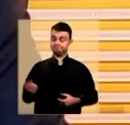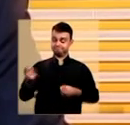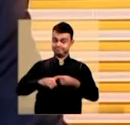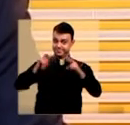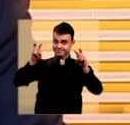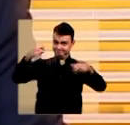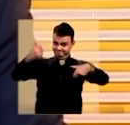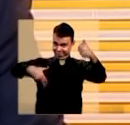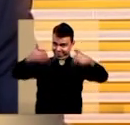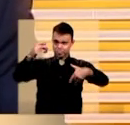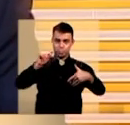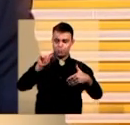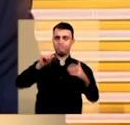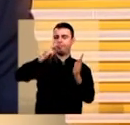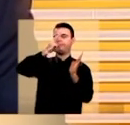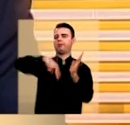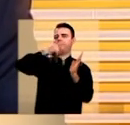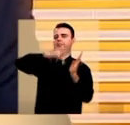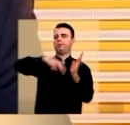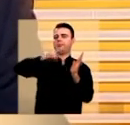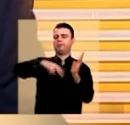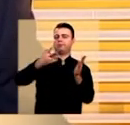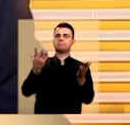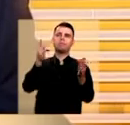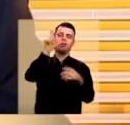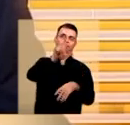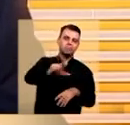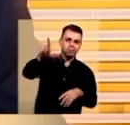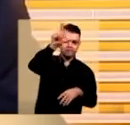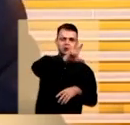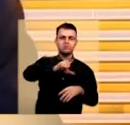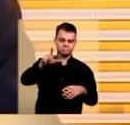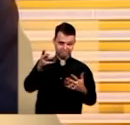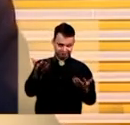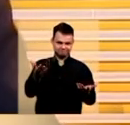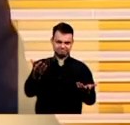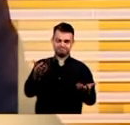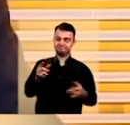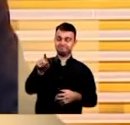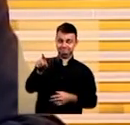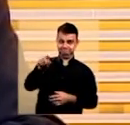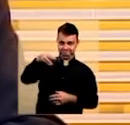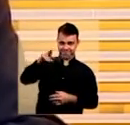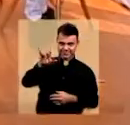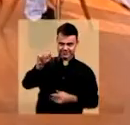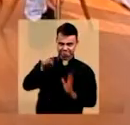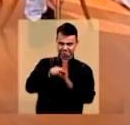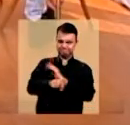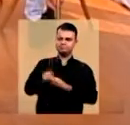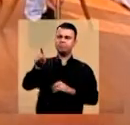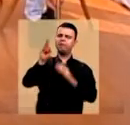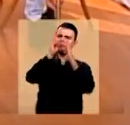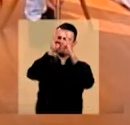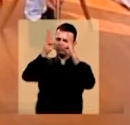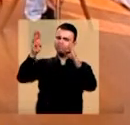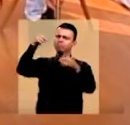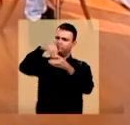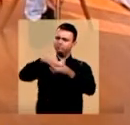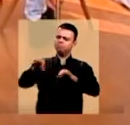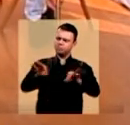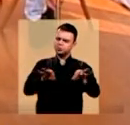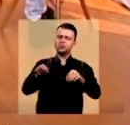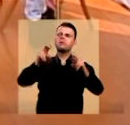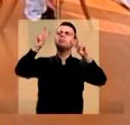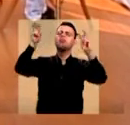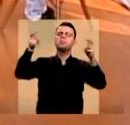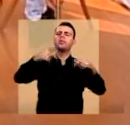De volta com o ponto de vista, falando sobre leitura, literatura. Ô Márcia, lá na biblioteca vocês têm um outro projeto bastante